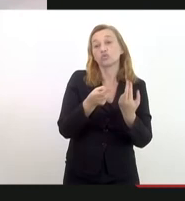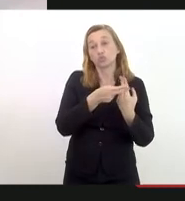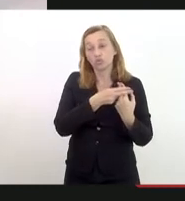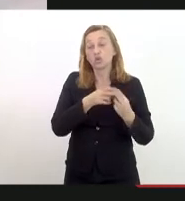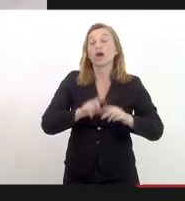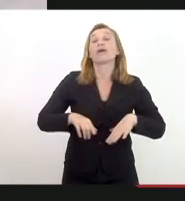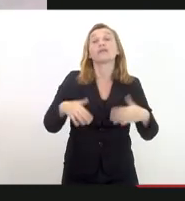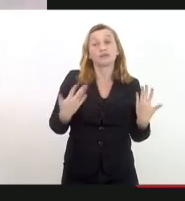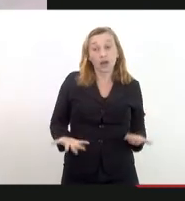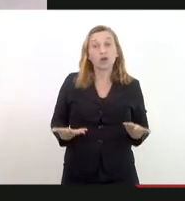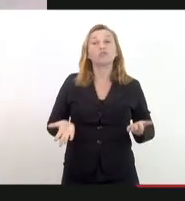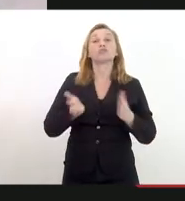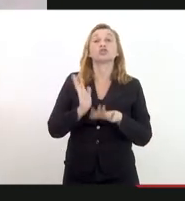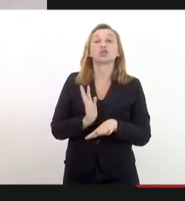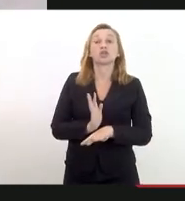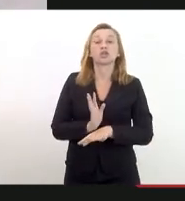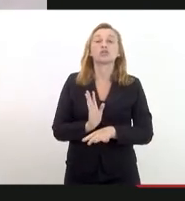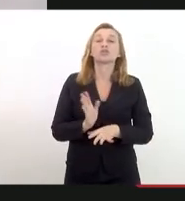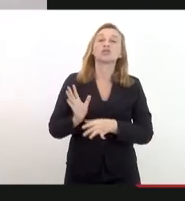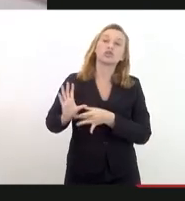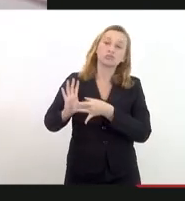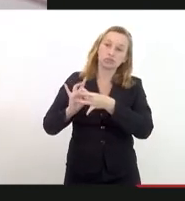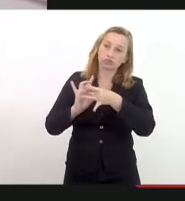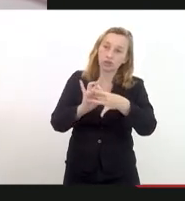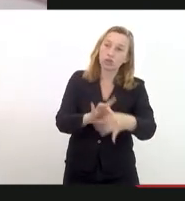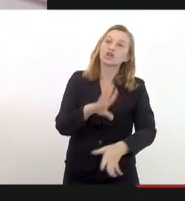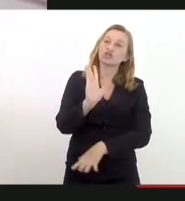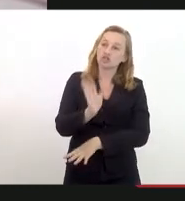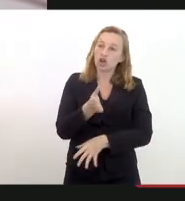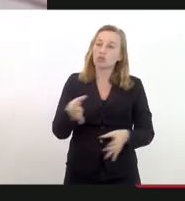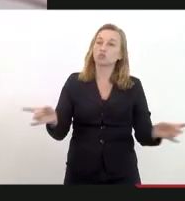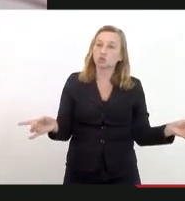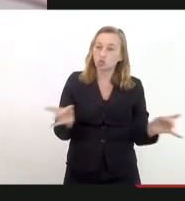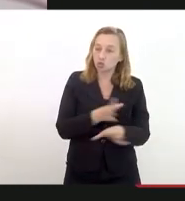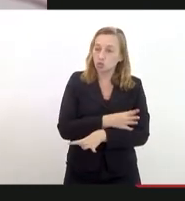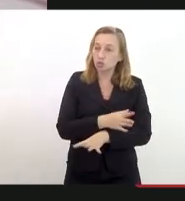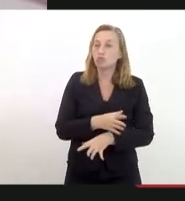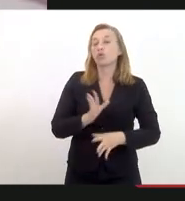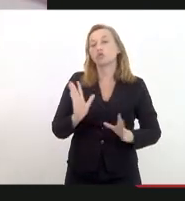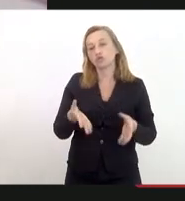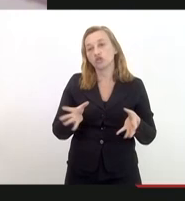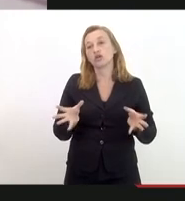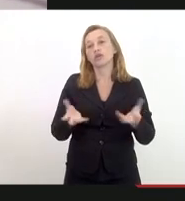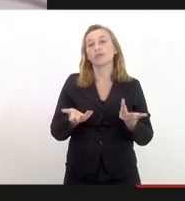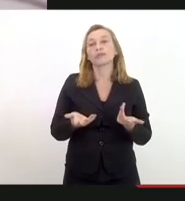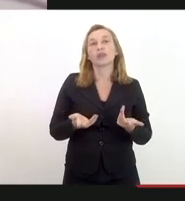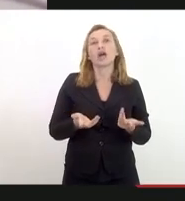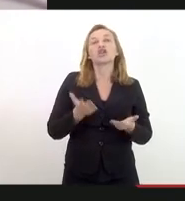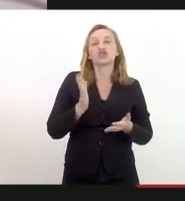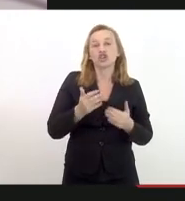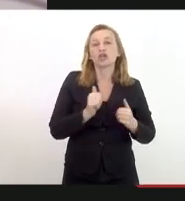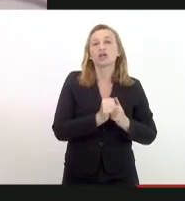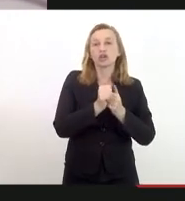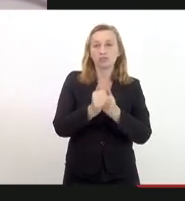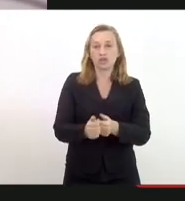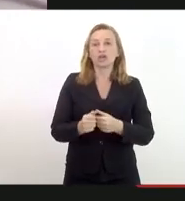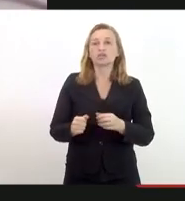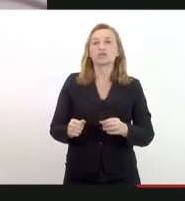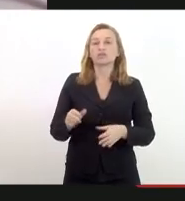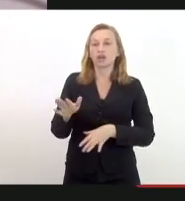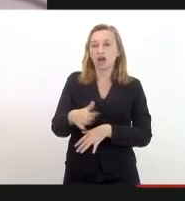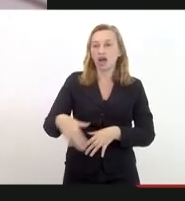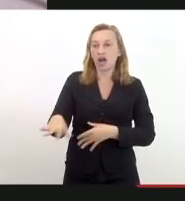Então, a gente está alinhado já, está tudo pronto, termos de cooperação, ele também já foi encaminhado para a jurídica para